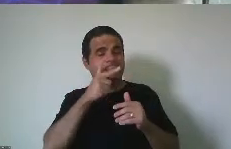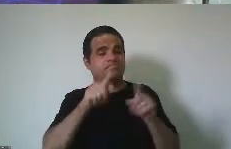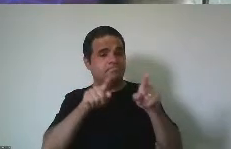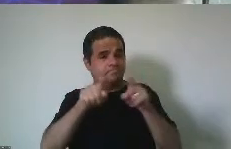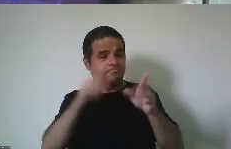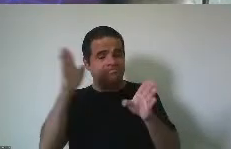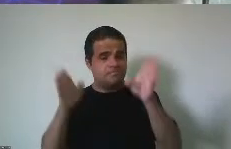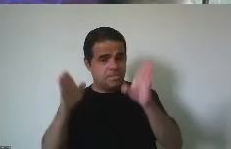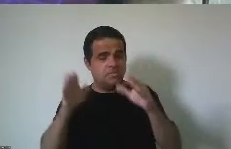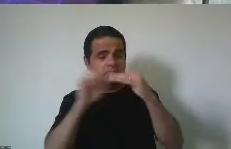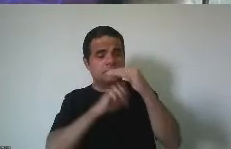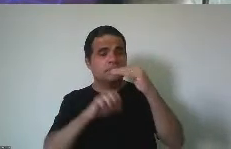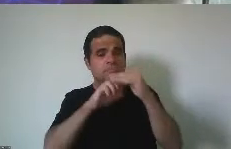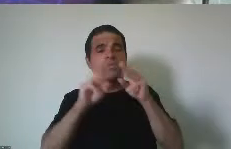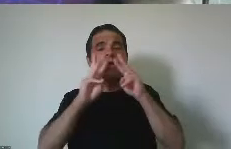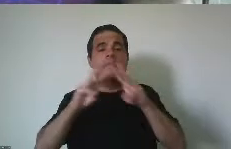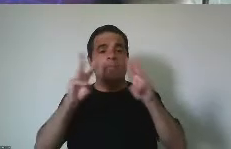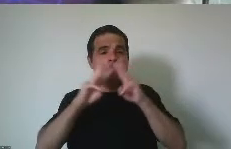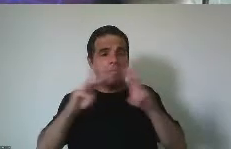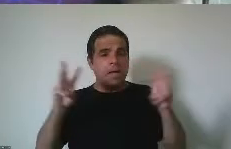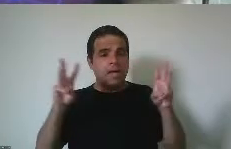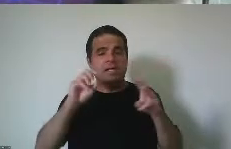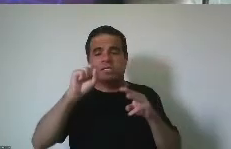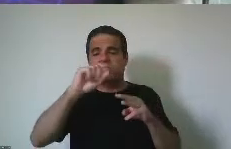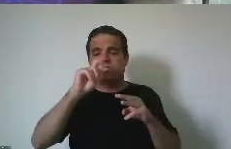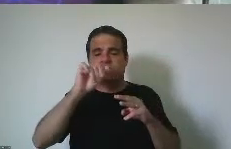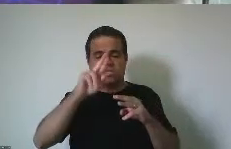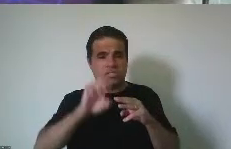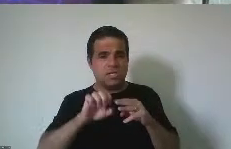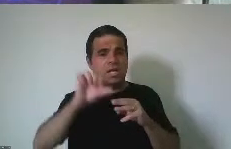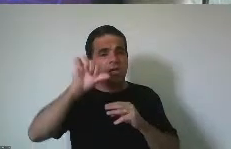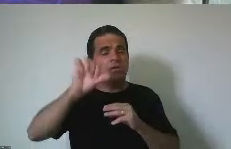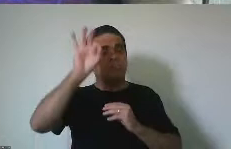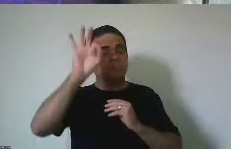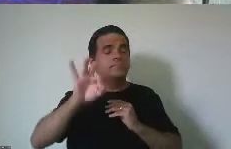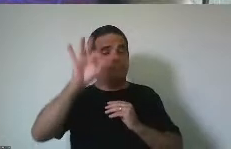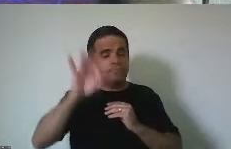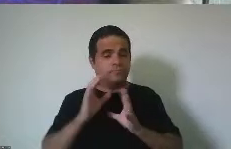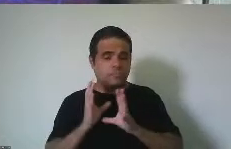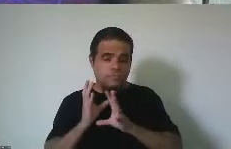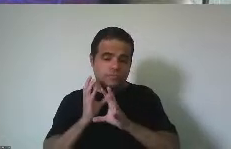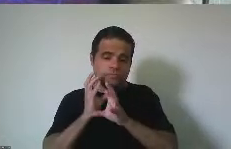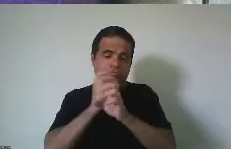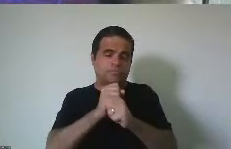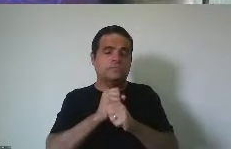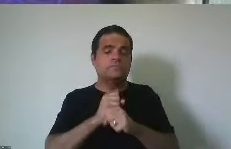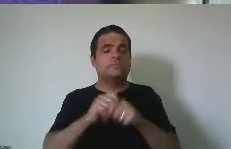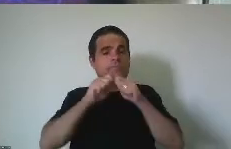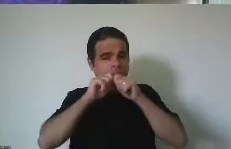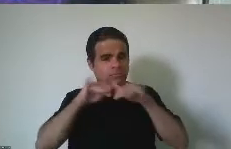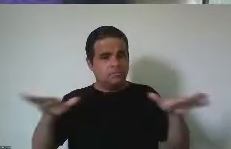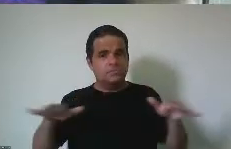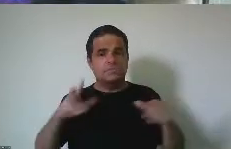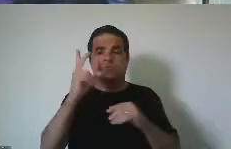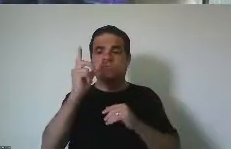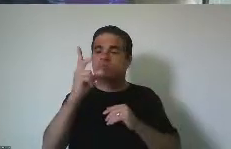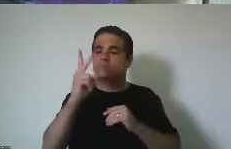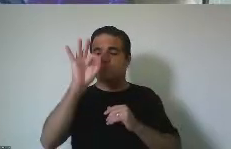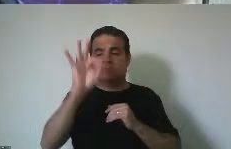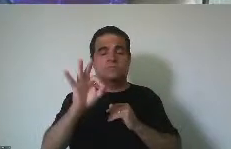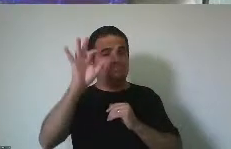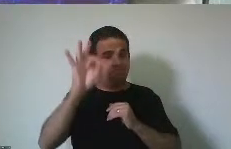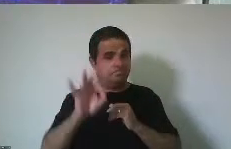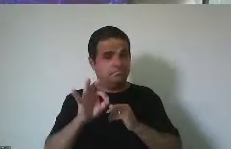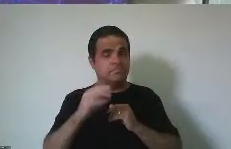o market share da companhia saiu de 9% da receita total do sistema de transição para 12%. a